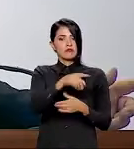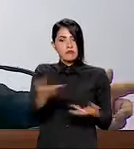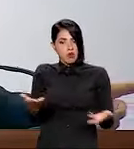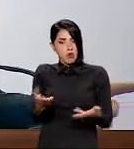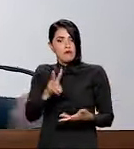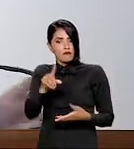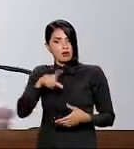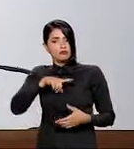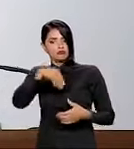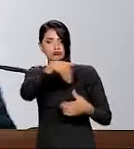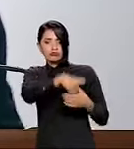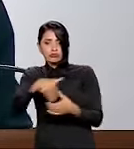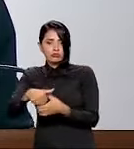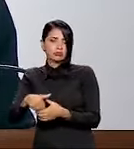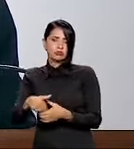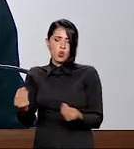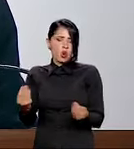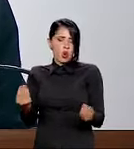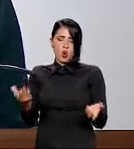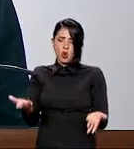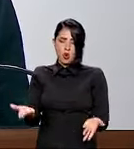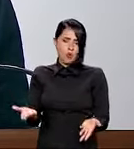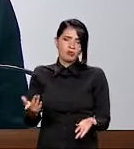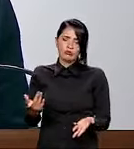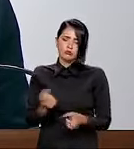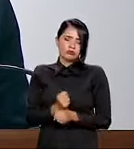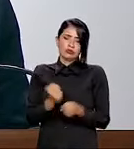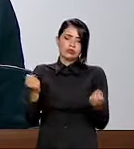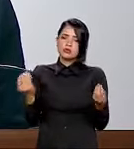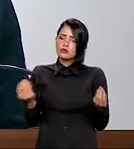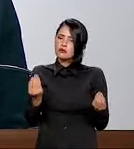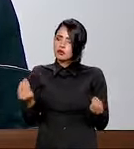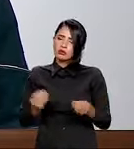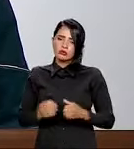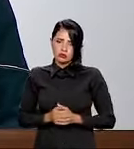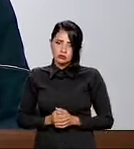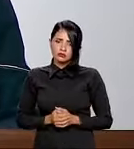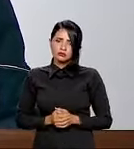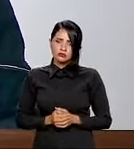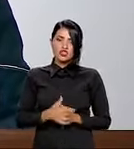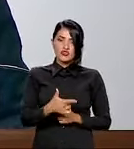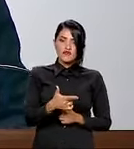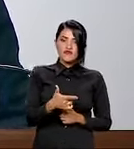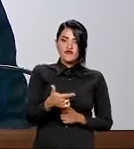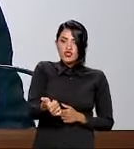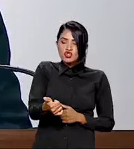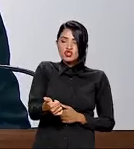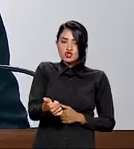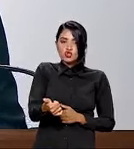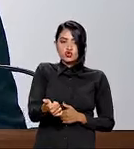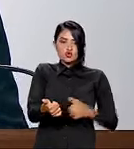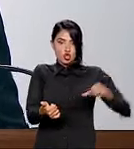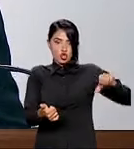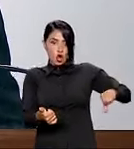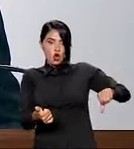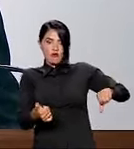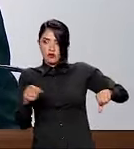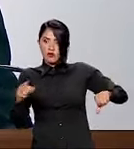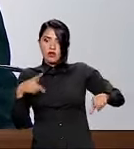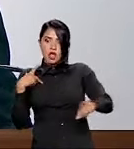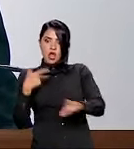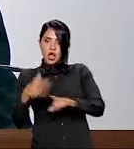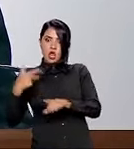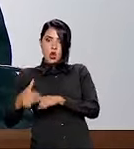agora. Não é possível, não é possível que de 29 eleições o cara tenha